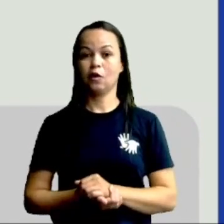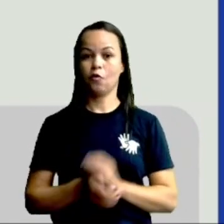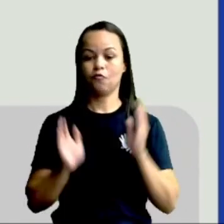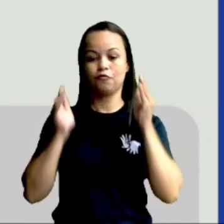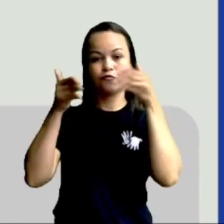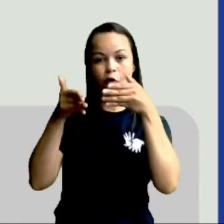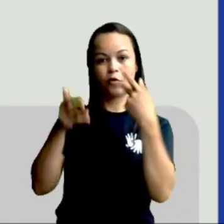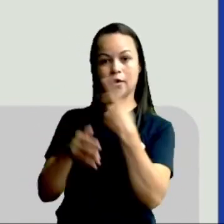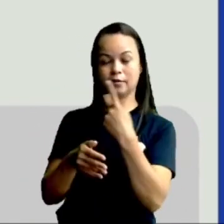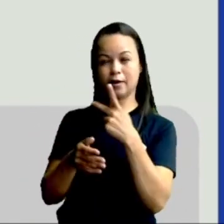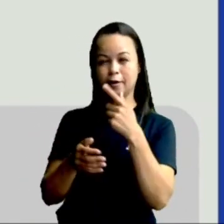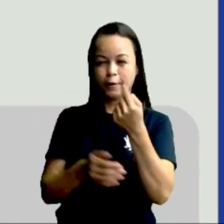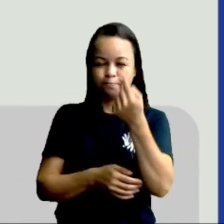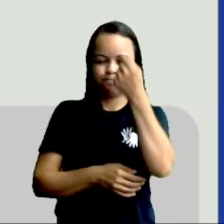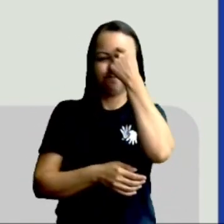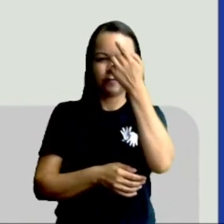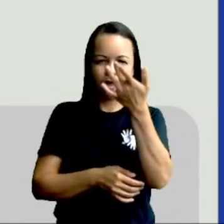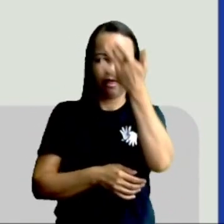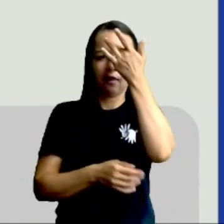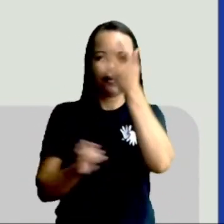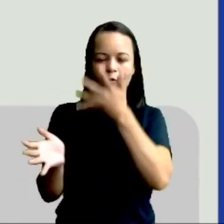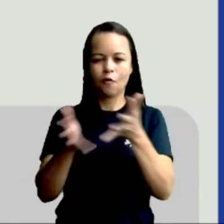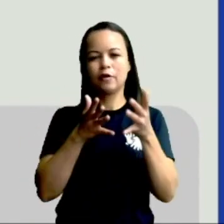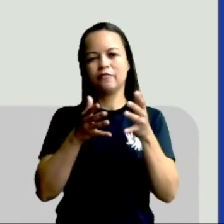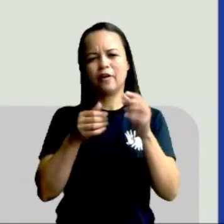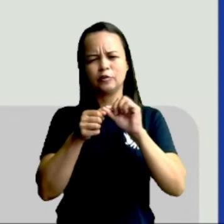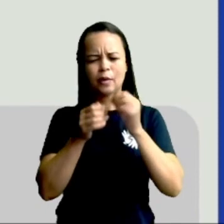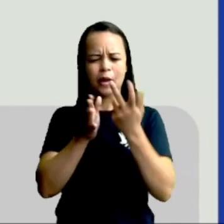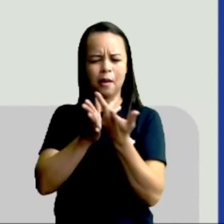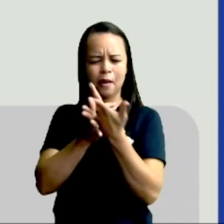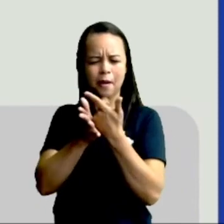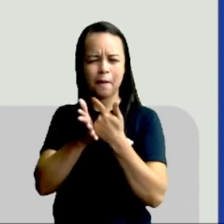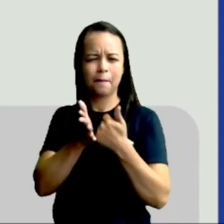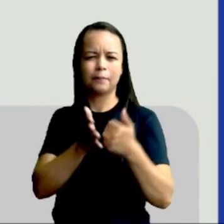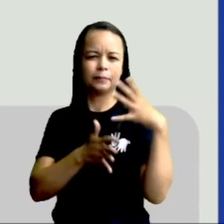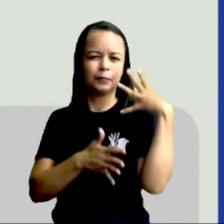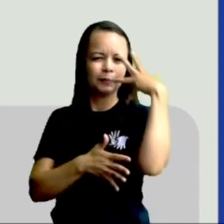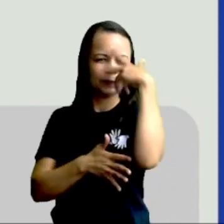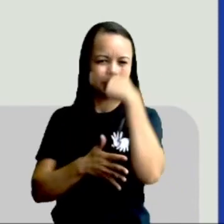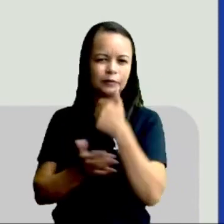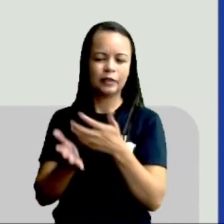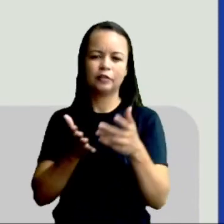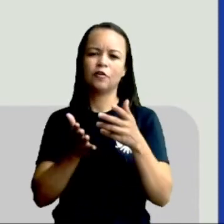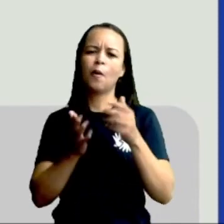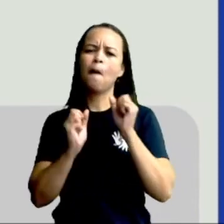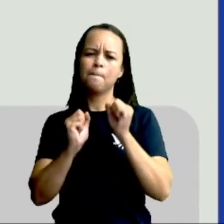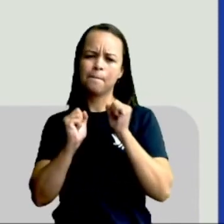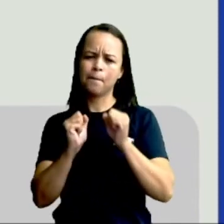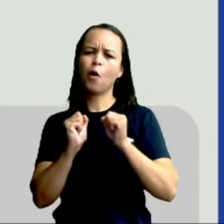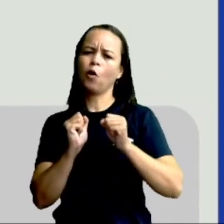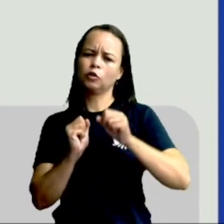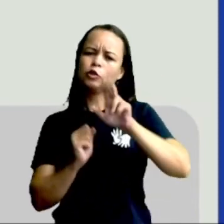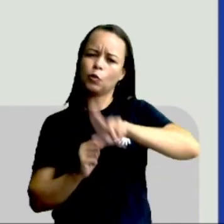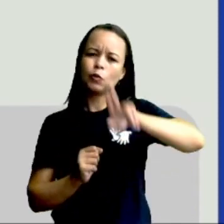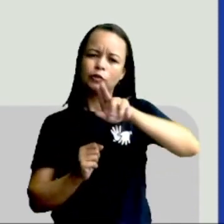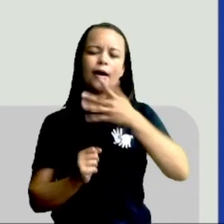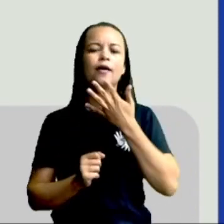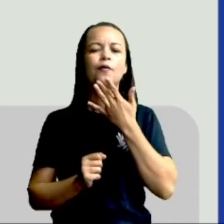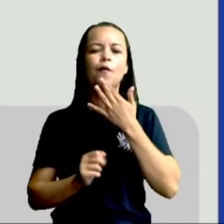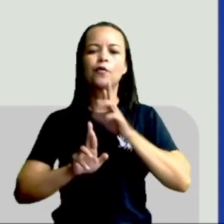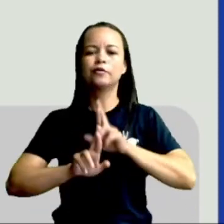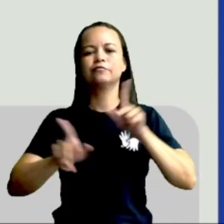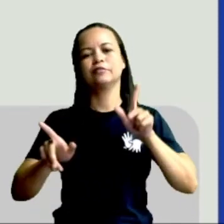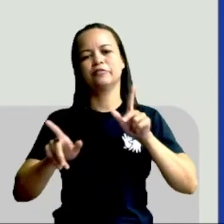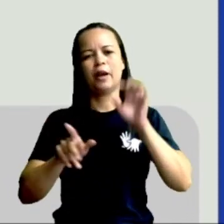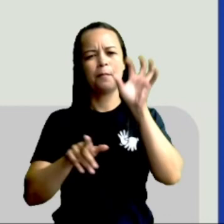aí, decora e faz bem bonito. Cada pedacinho desse você pode fazer de uma cor diferente. Use a sua